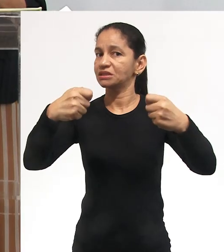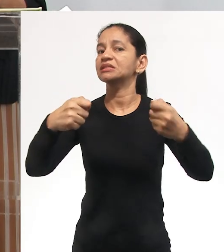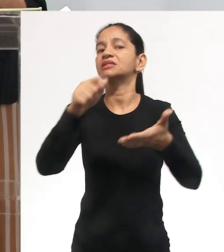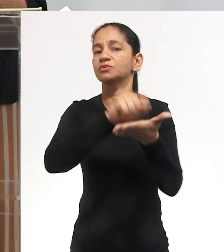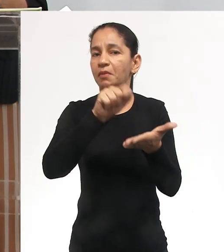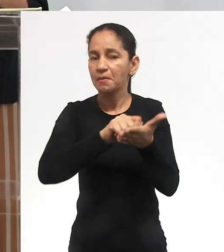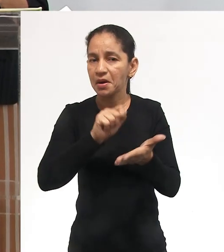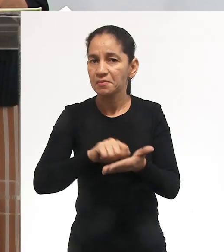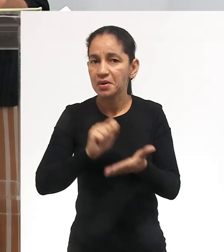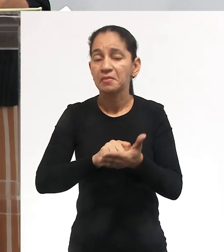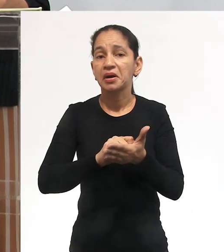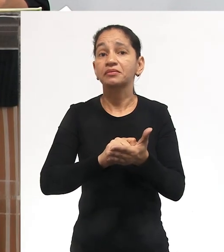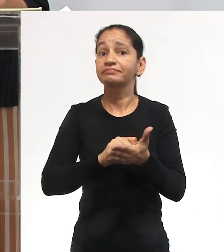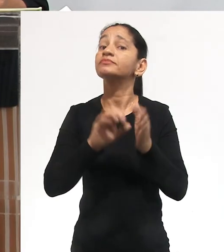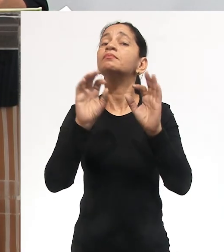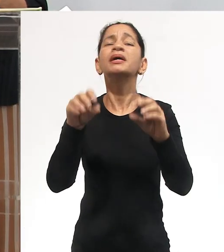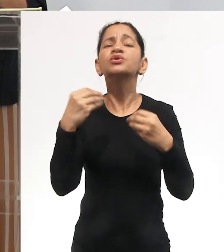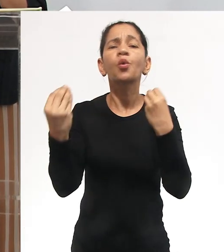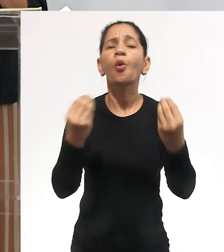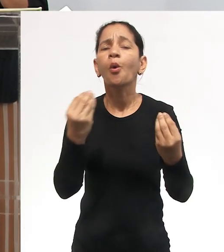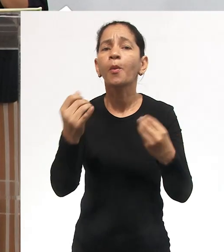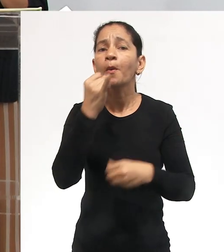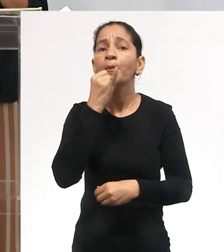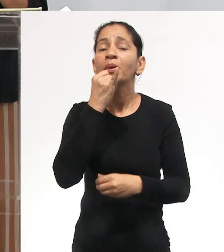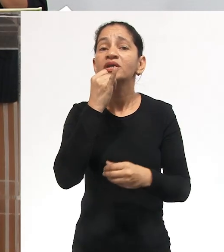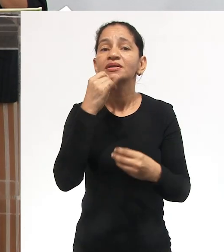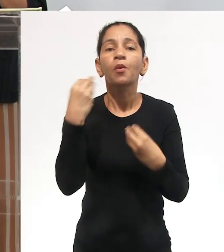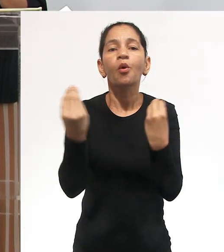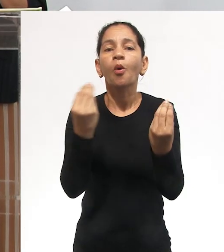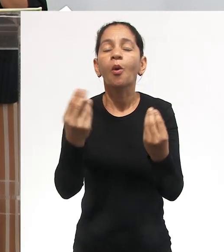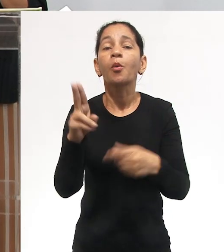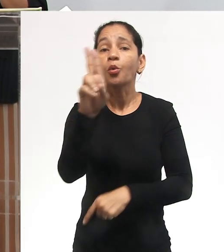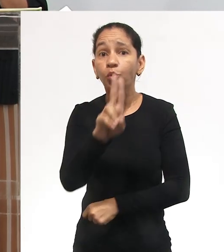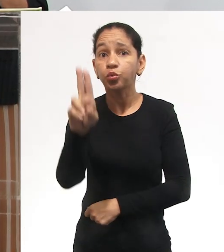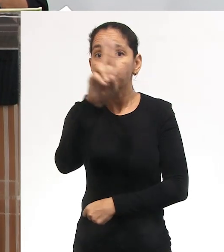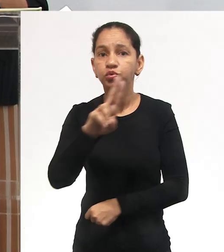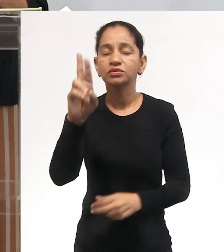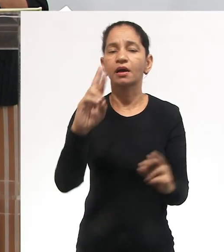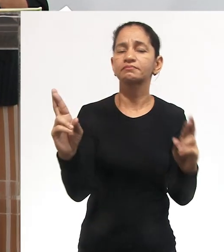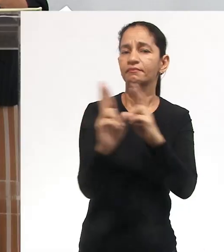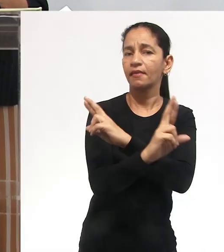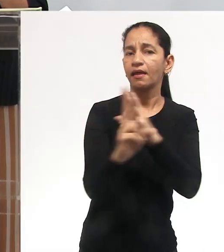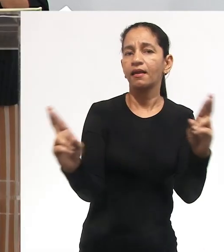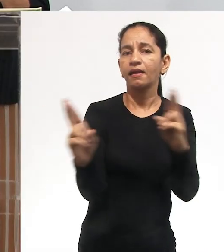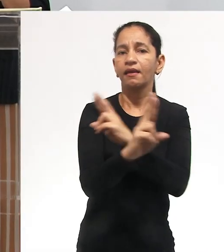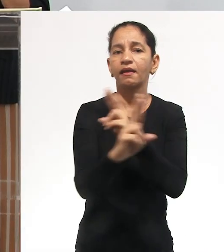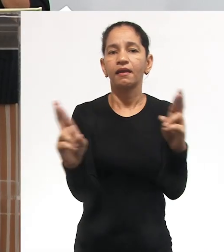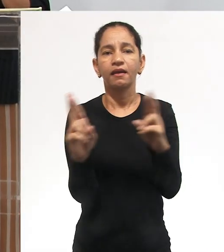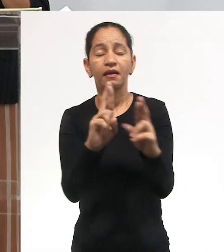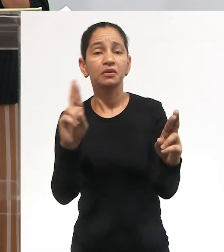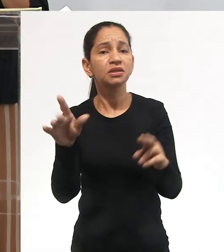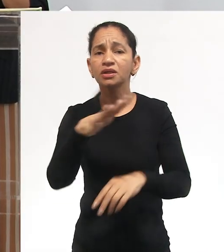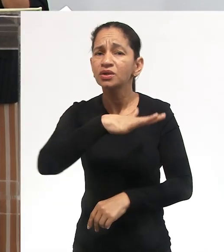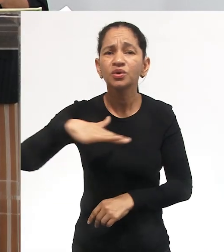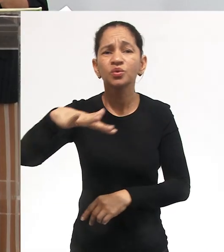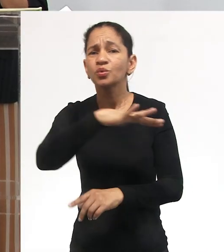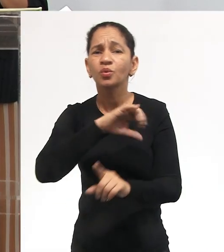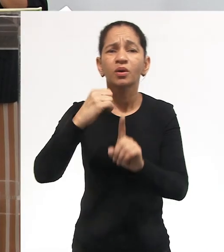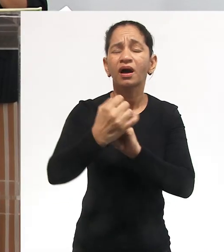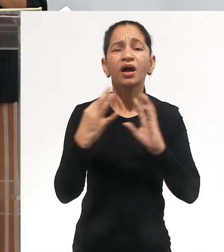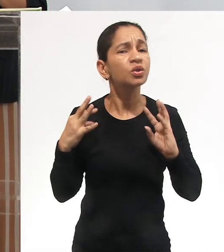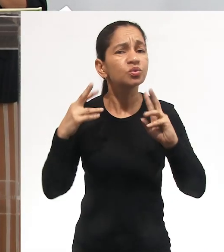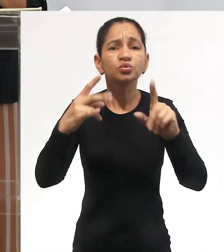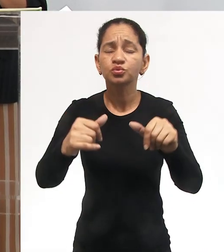linguagem escrita, reconhecendo-a como forma de interação nos diferentes campos